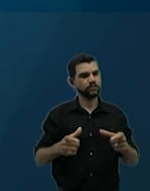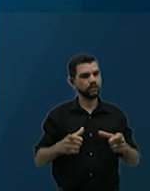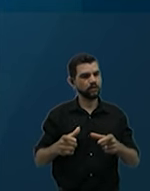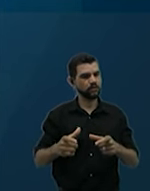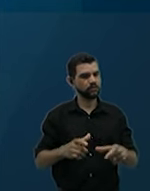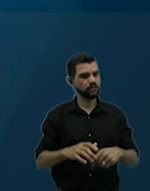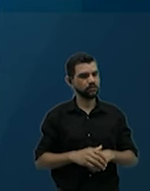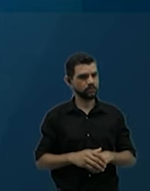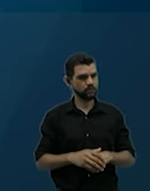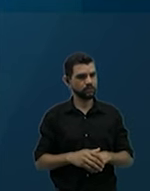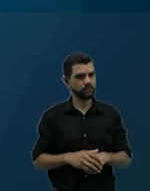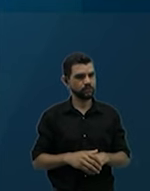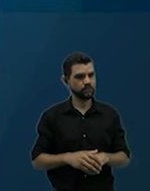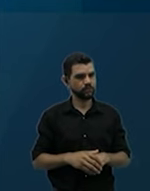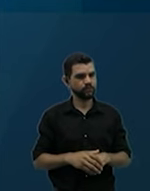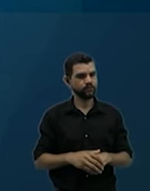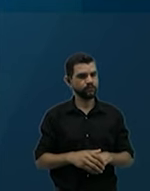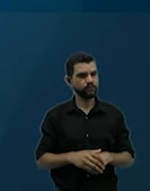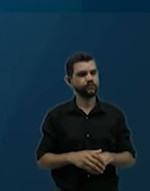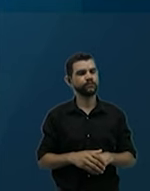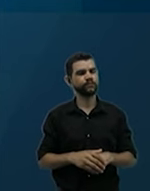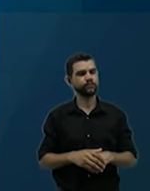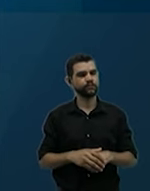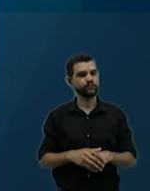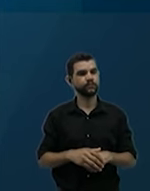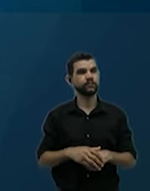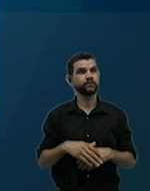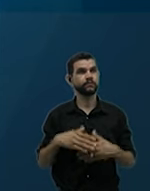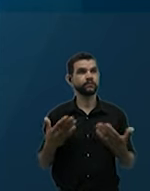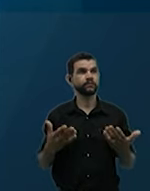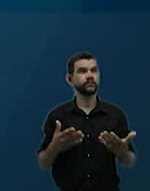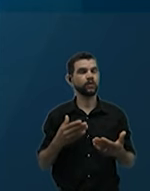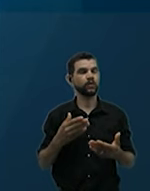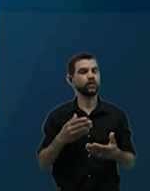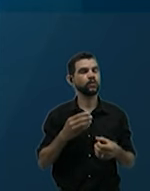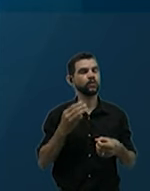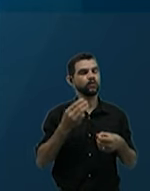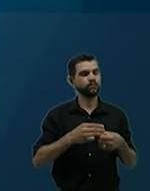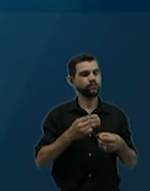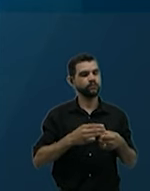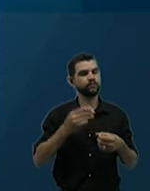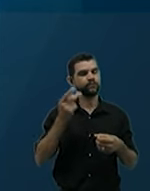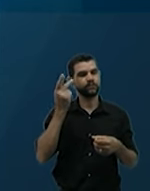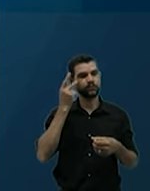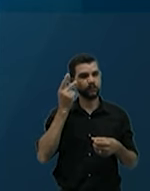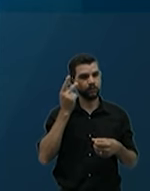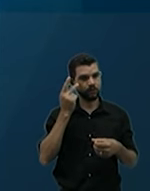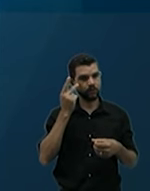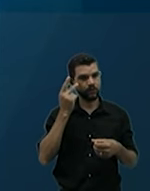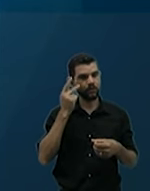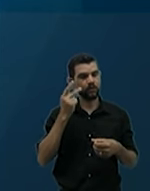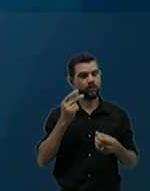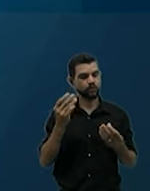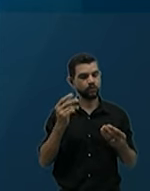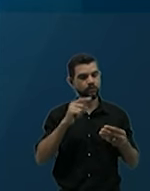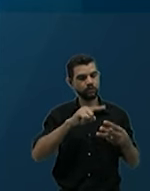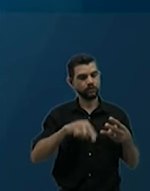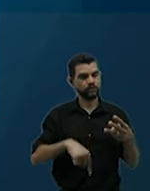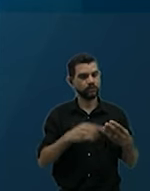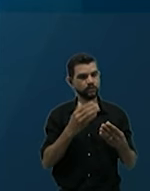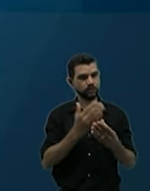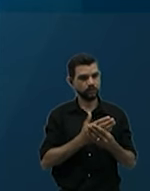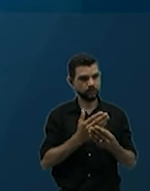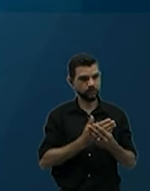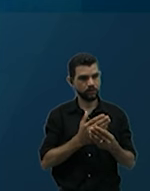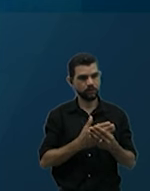e do STJ. Então, o município de São Paulo entende que os três casos, agora já concluindo para não tomar mais tempo de vossas excelências, que